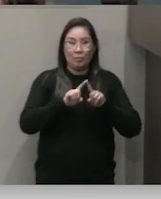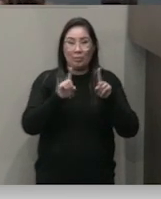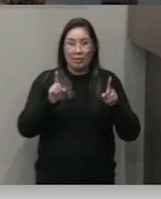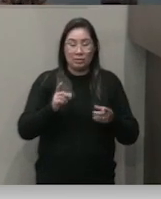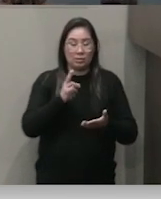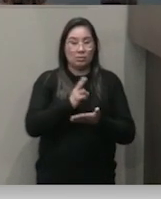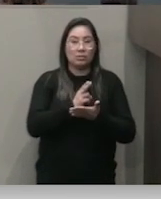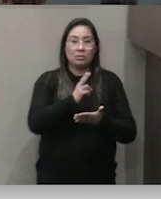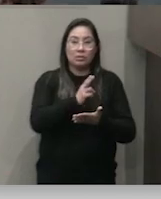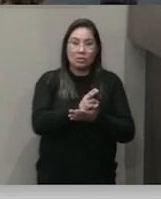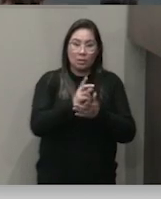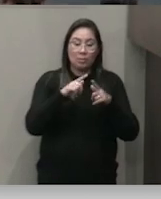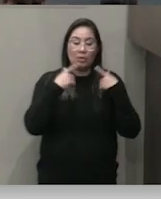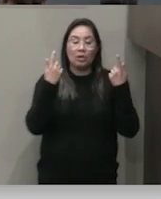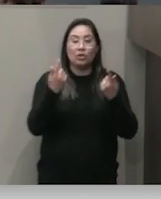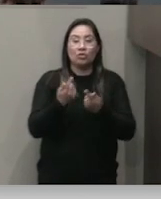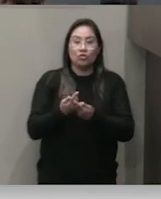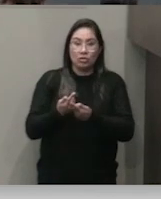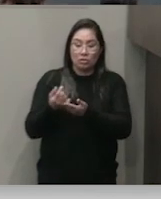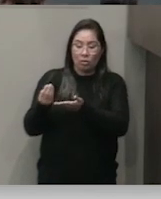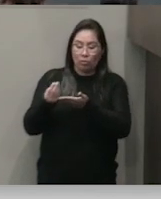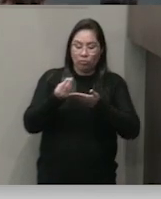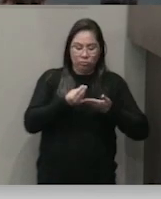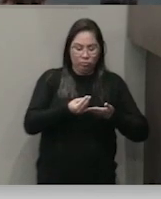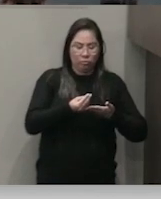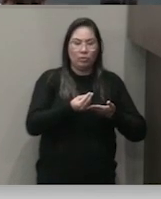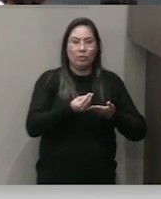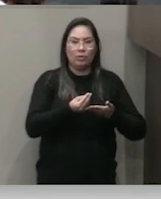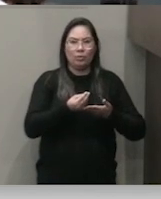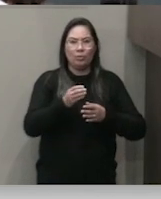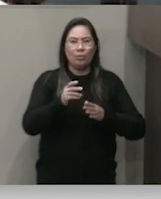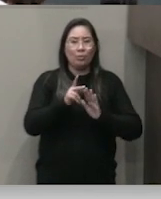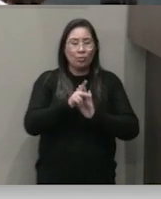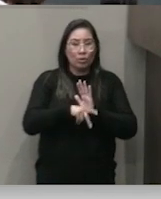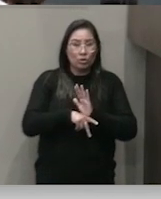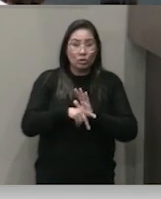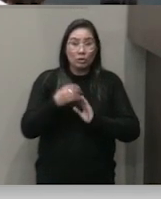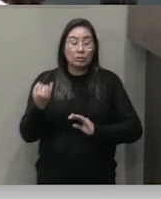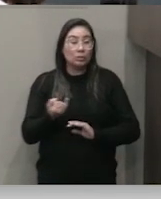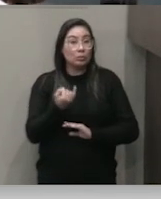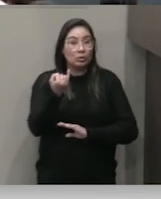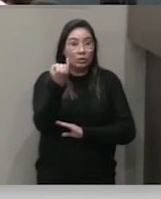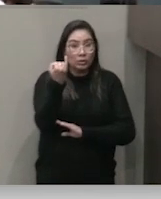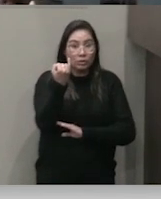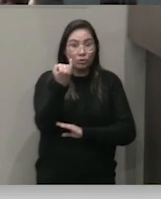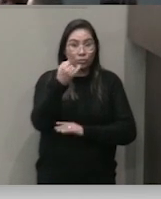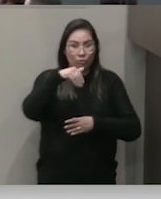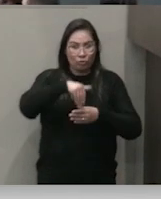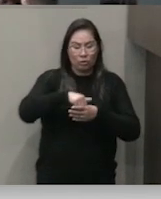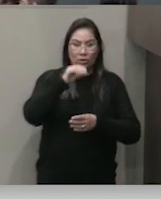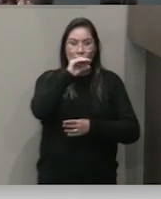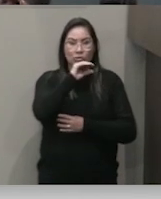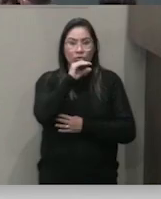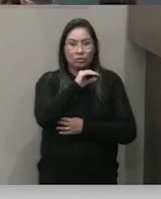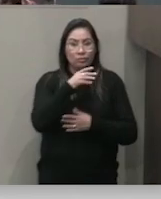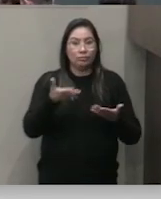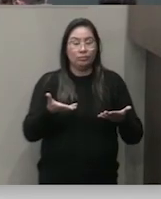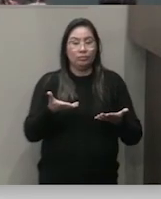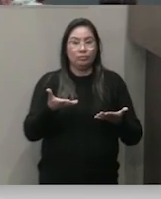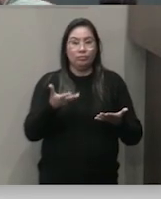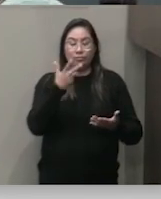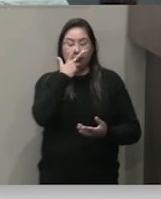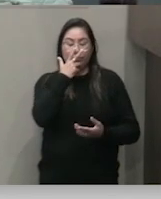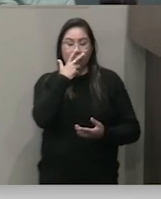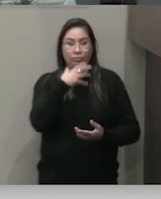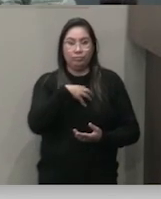toda vez que a gestão nos encaminha projetos extremamente sensíveis em regime de urgência, é assim que ela nos faz